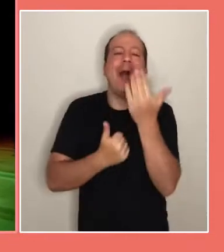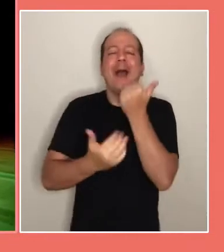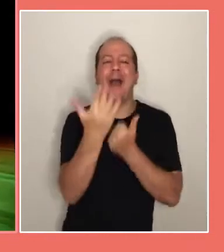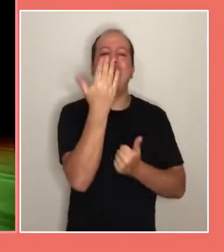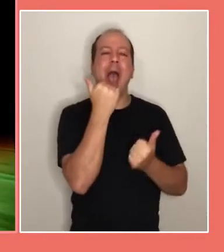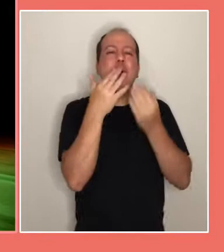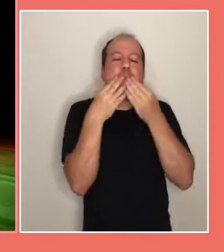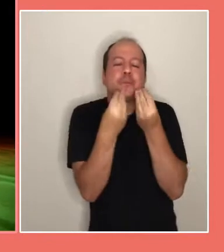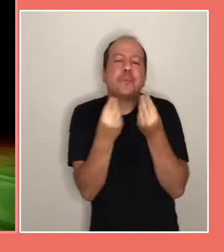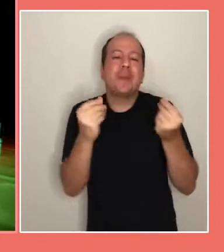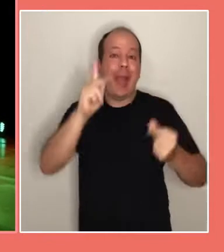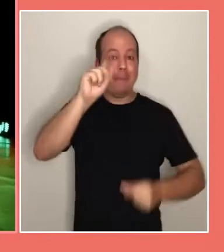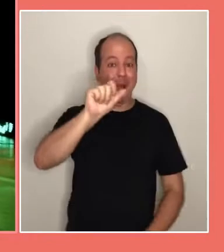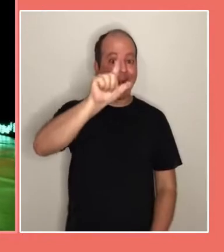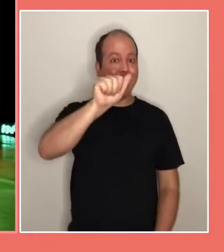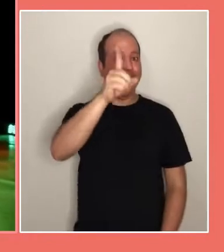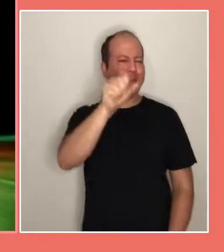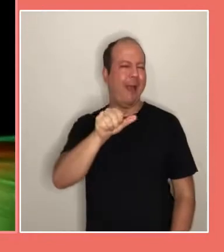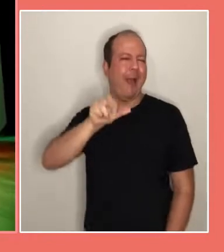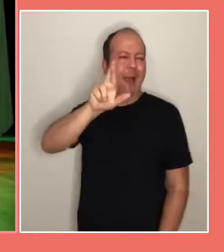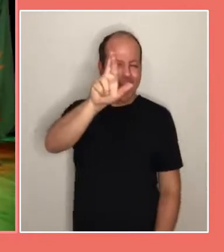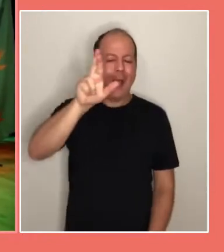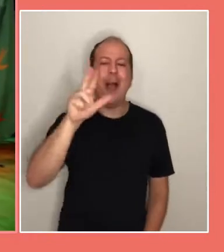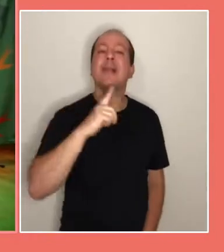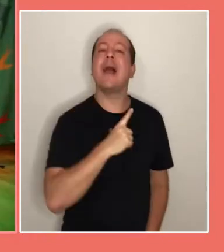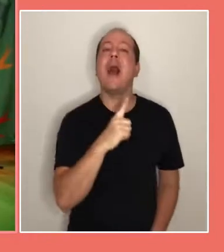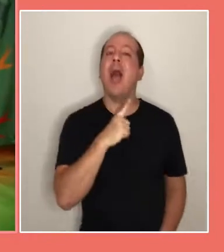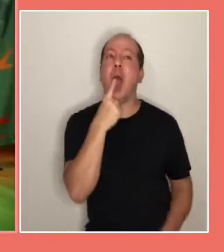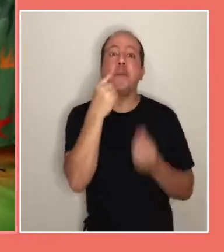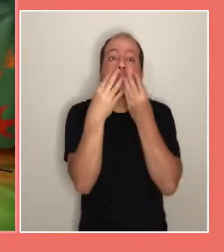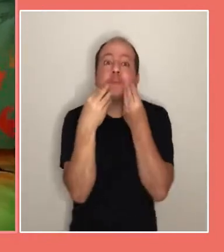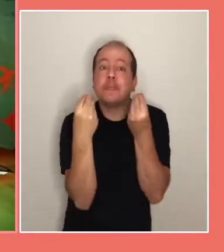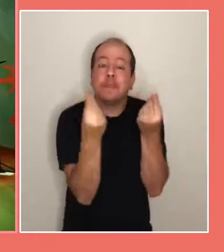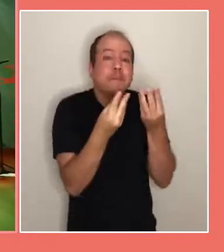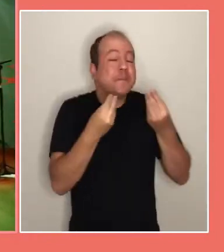guarda o paladar. É onde tá o